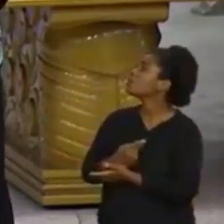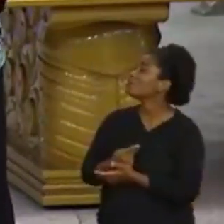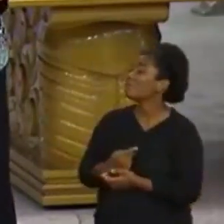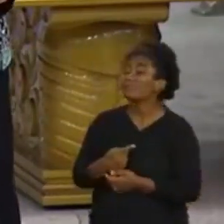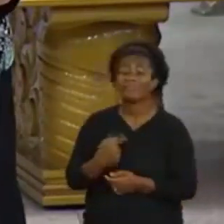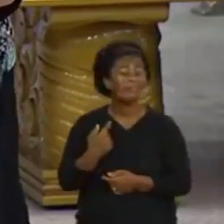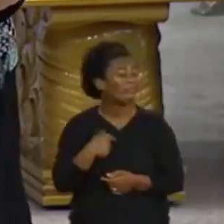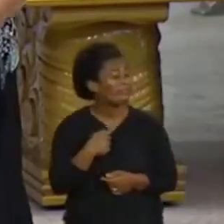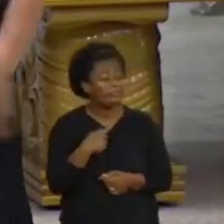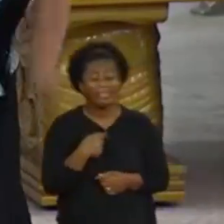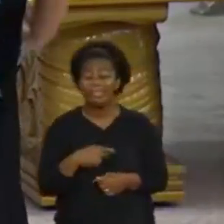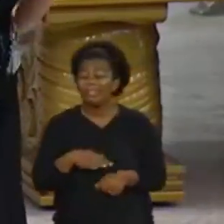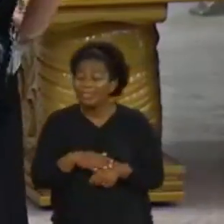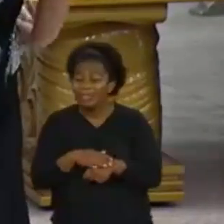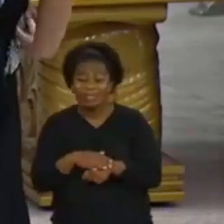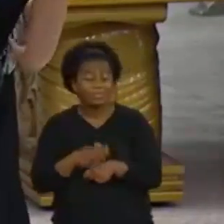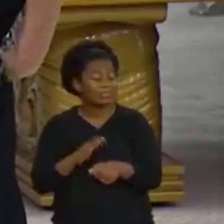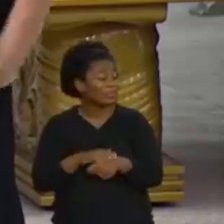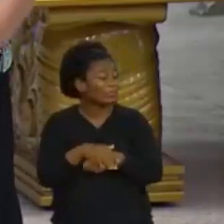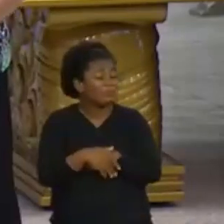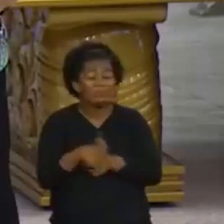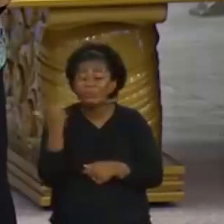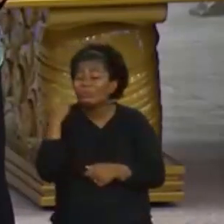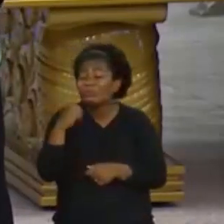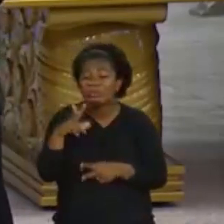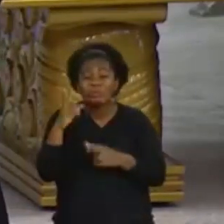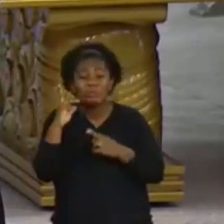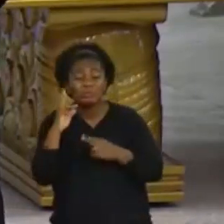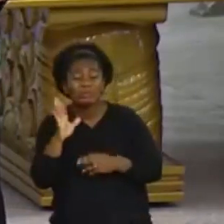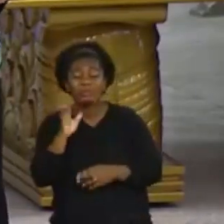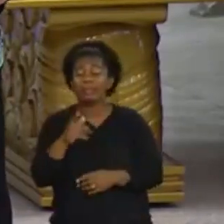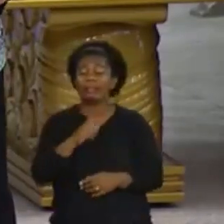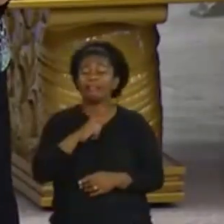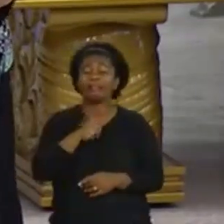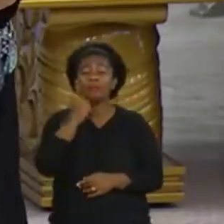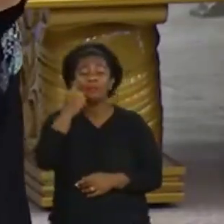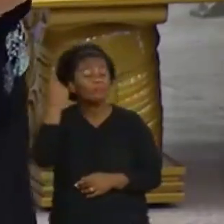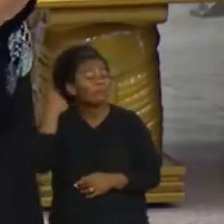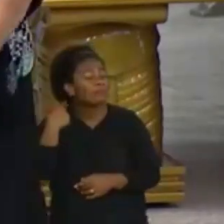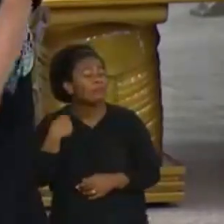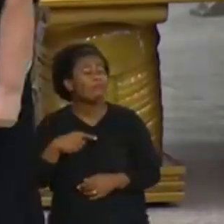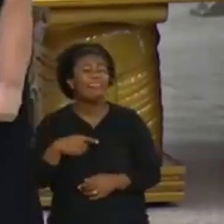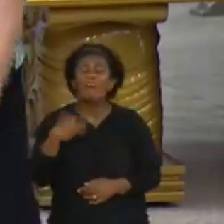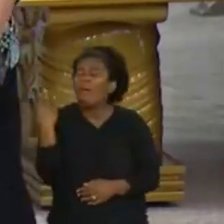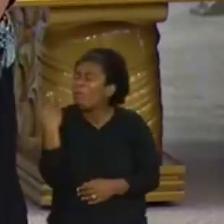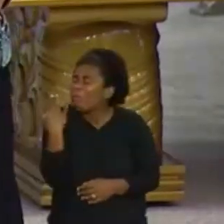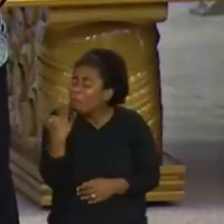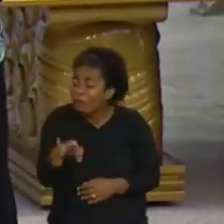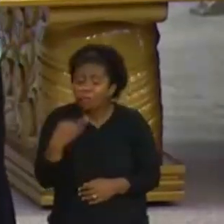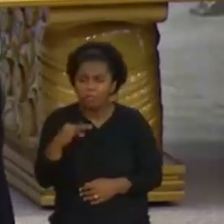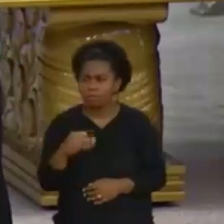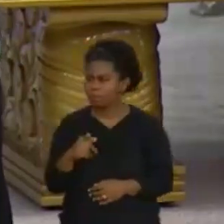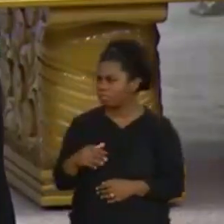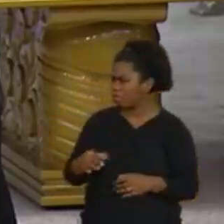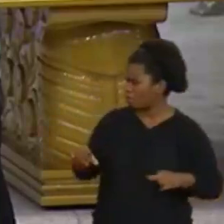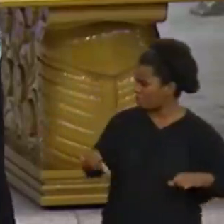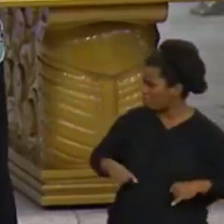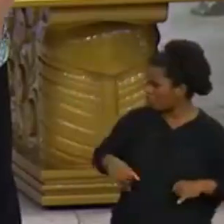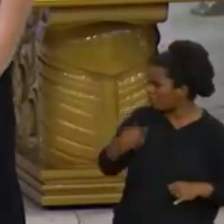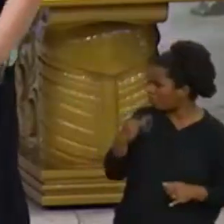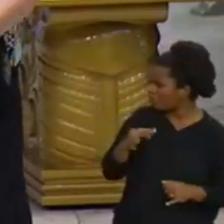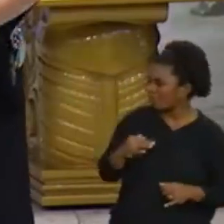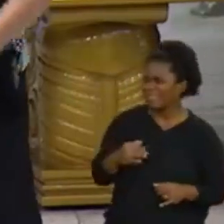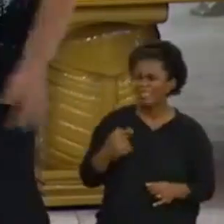dormir, tem uma semana. Com dores? Com muita dor. Muita dor. Sofreu muito com essa dor? Muita dor